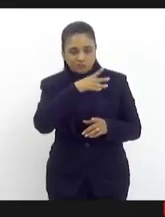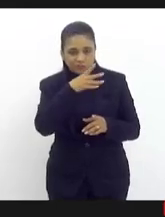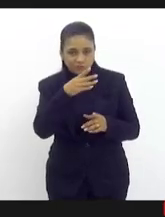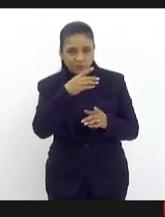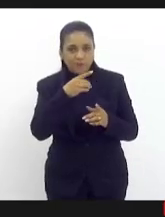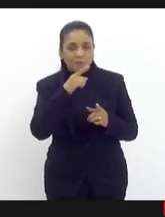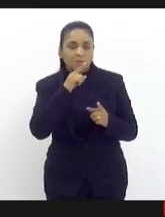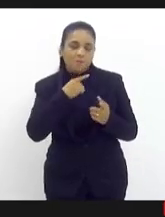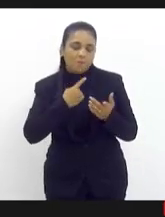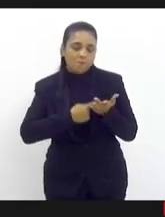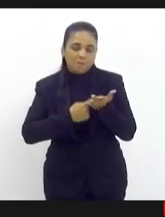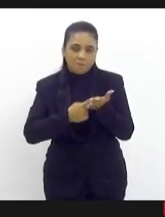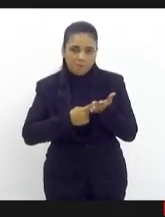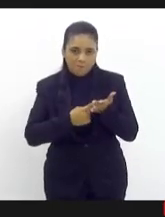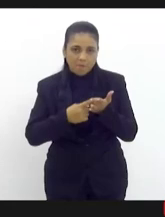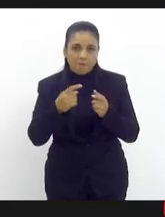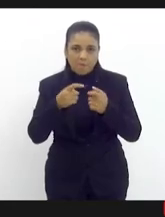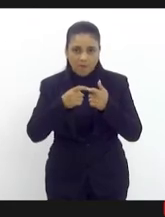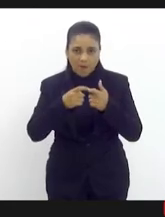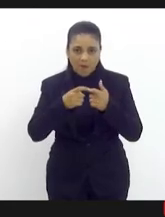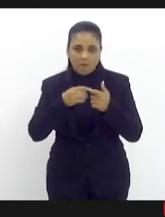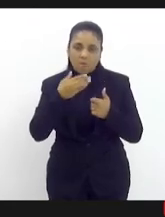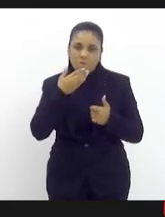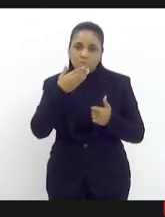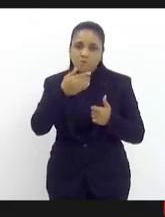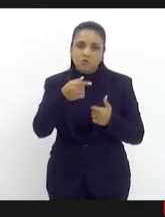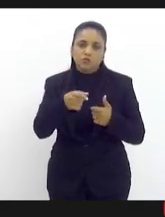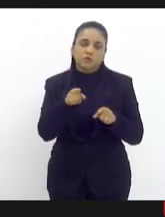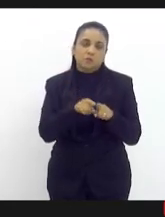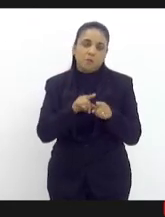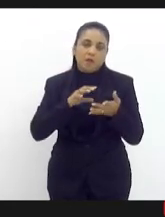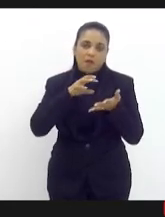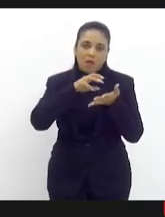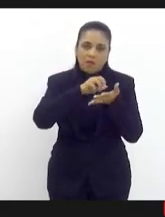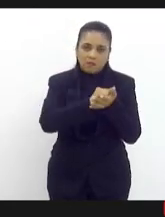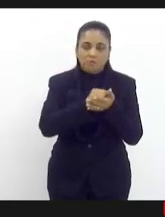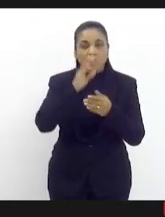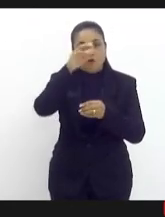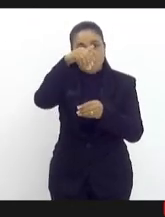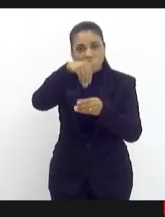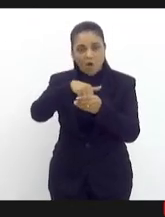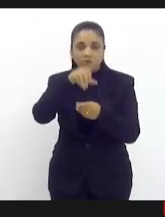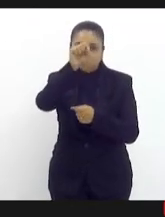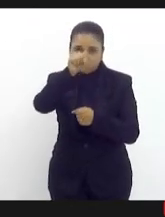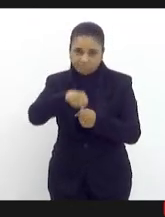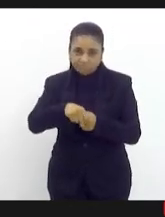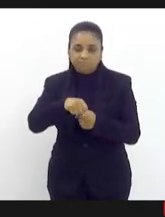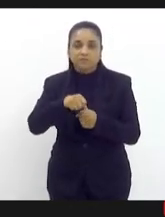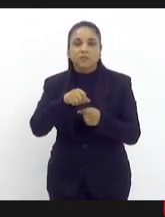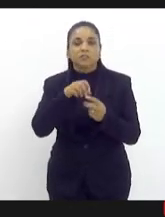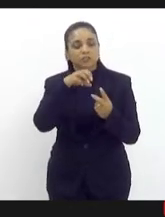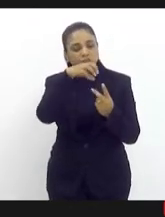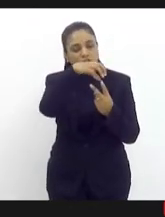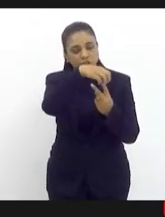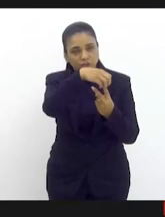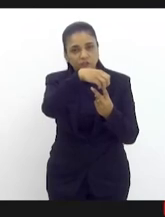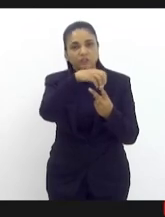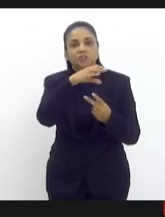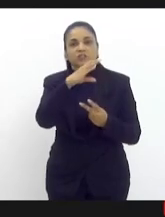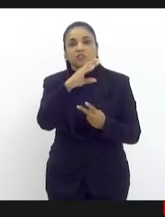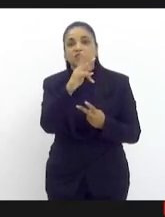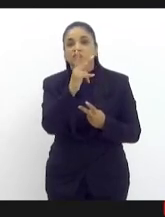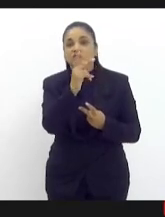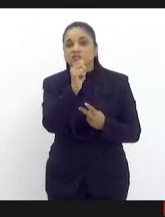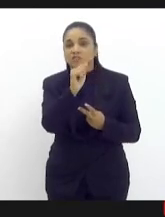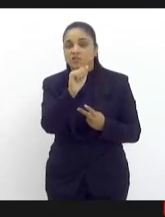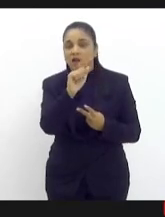eu gostaria de pedir que deixasse registrado também o meu voto favorável à indicação do nosso companheiro Charles